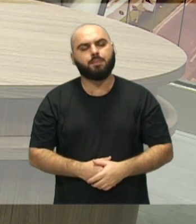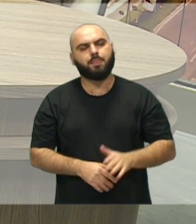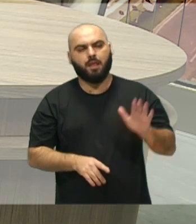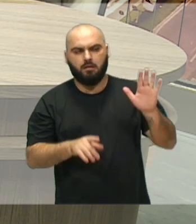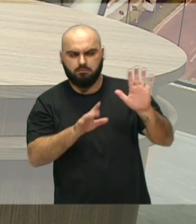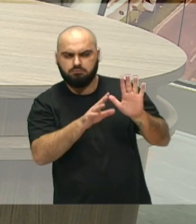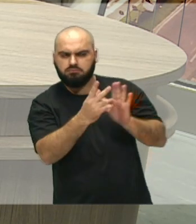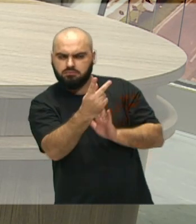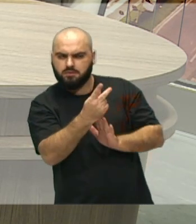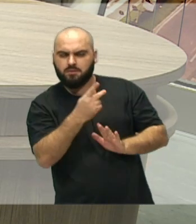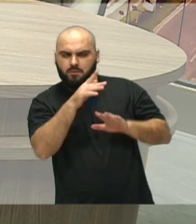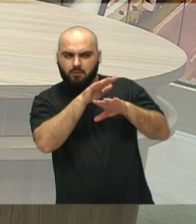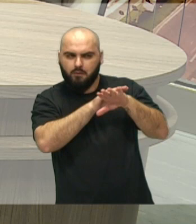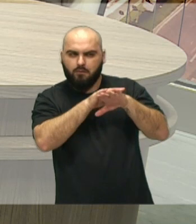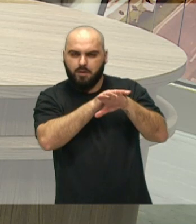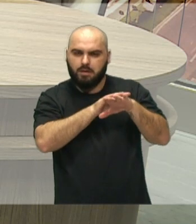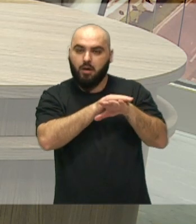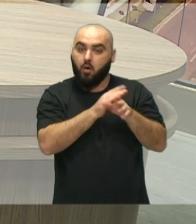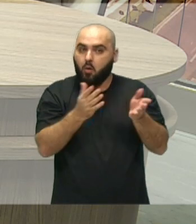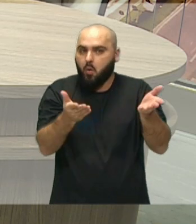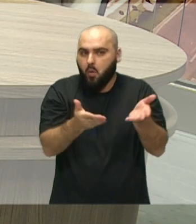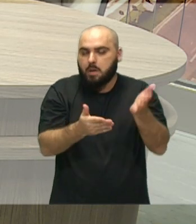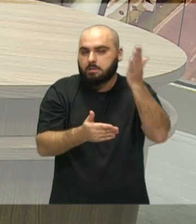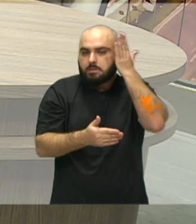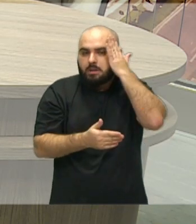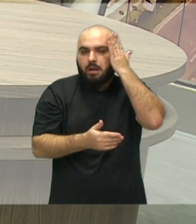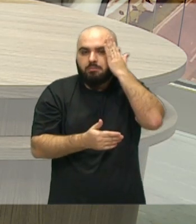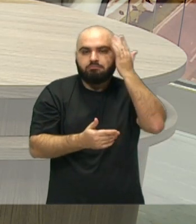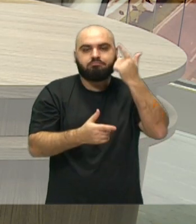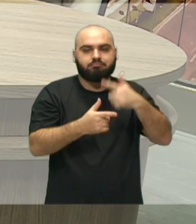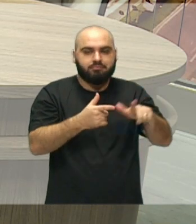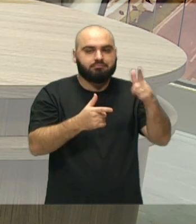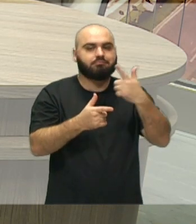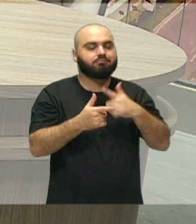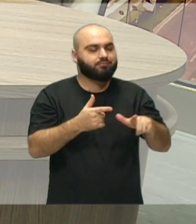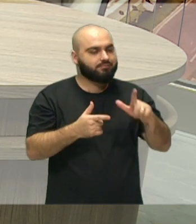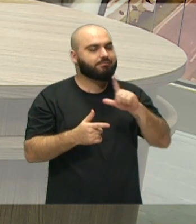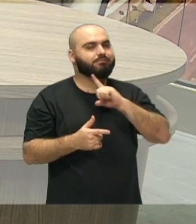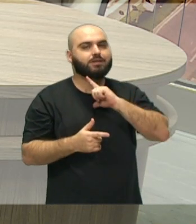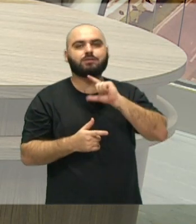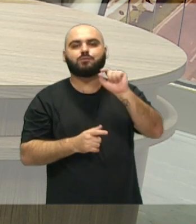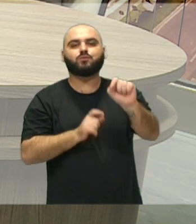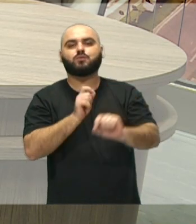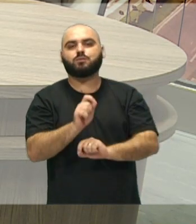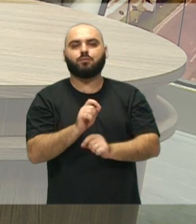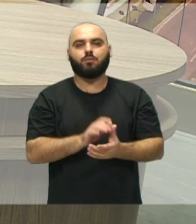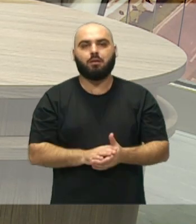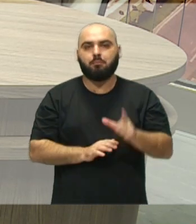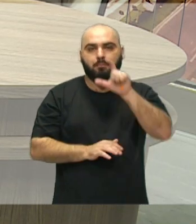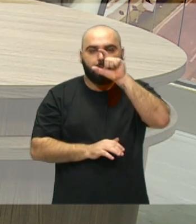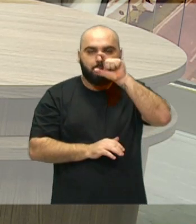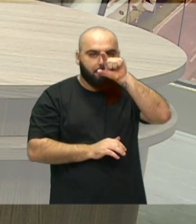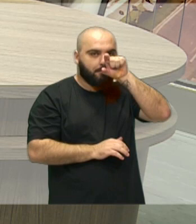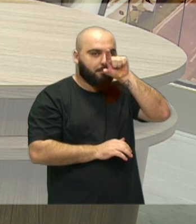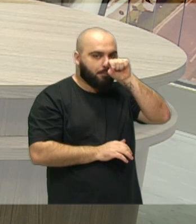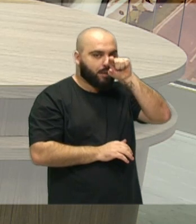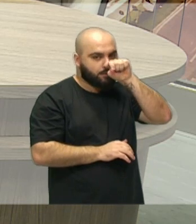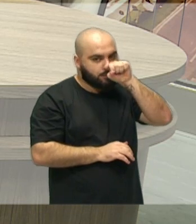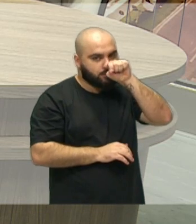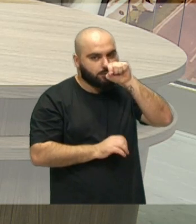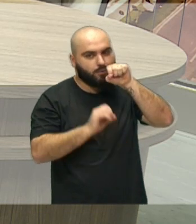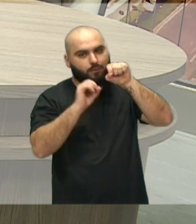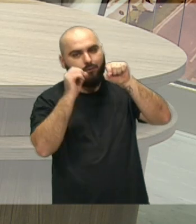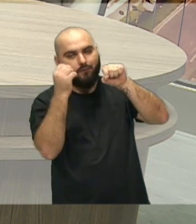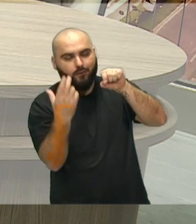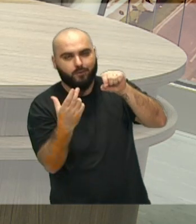mania, hoje se sabe extremamente danosa, né, de ter os pássaros principalmente, ou o animal